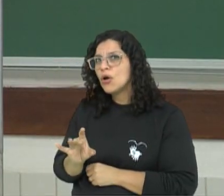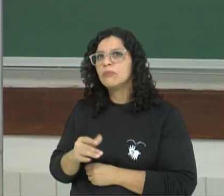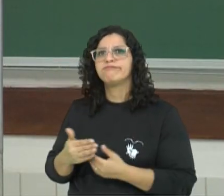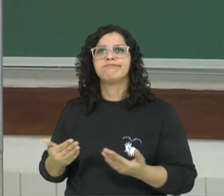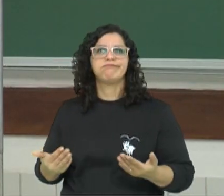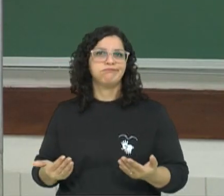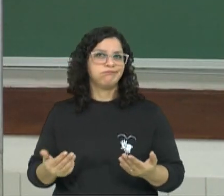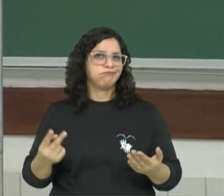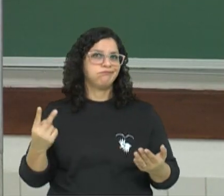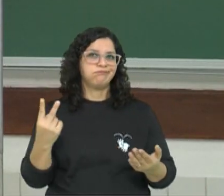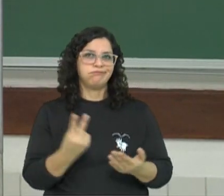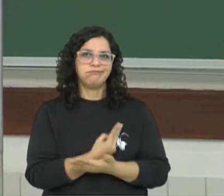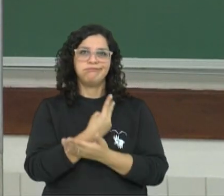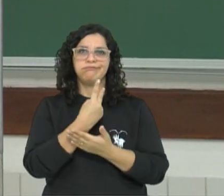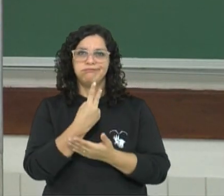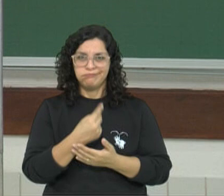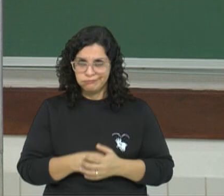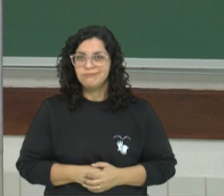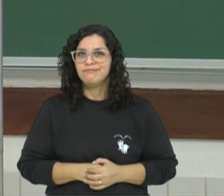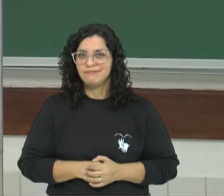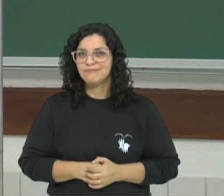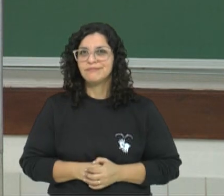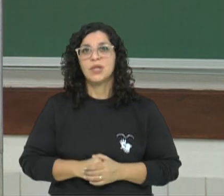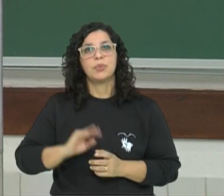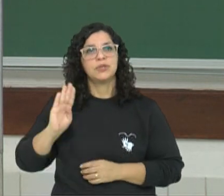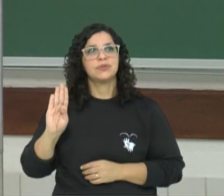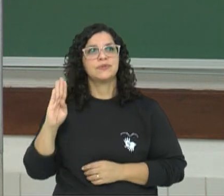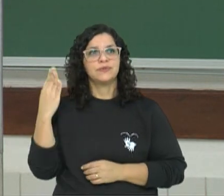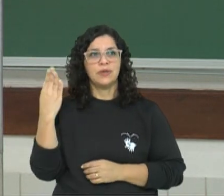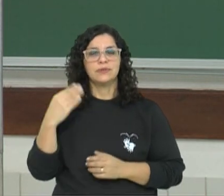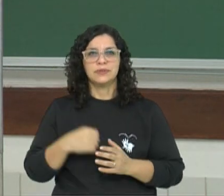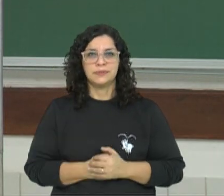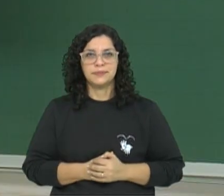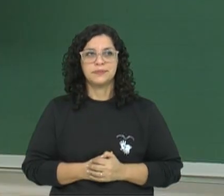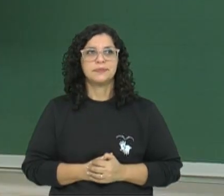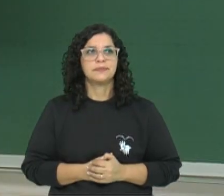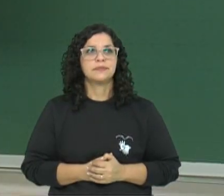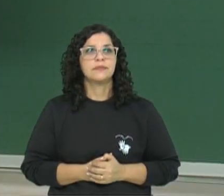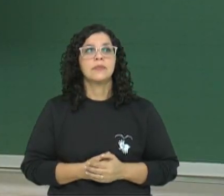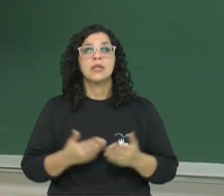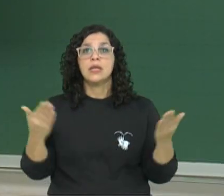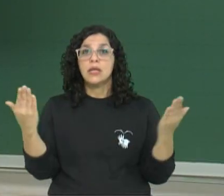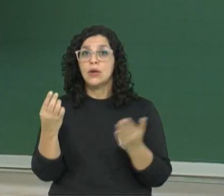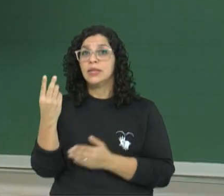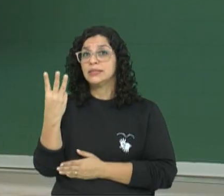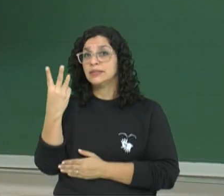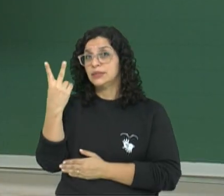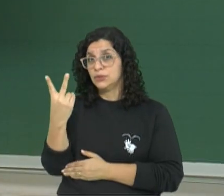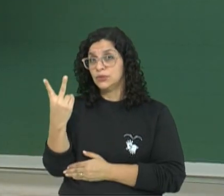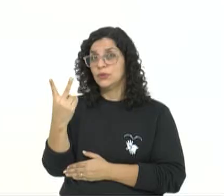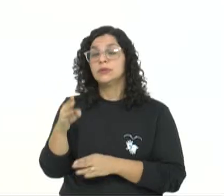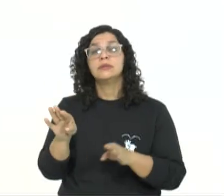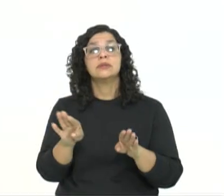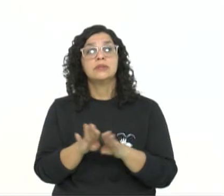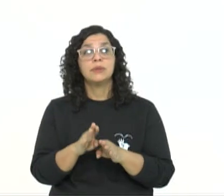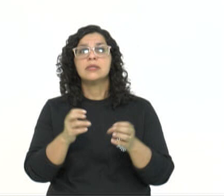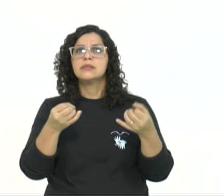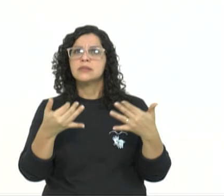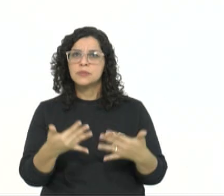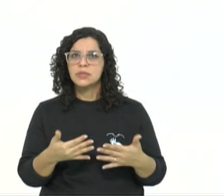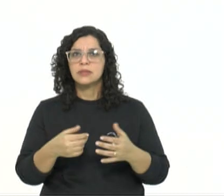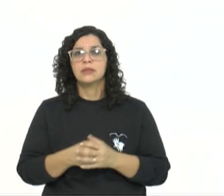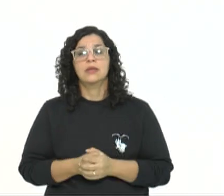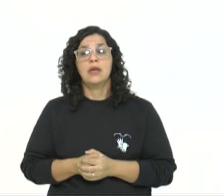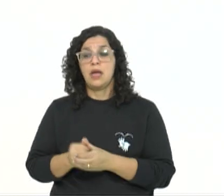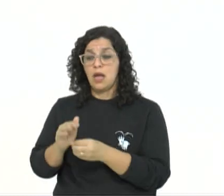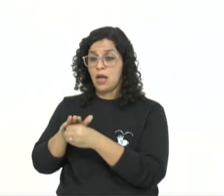só, é o que fez a questão ela ficar falsa. E a última,